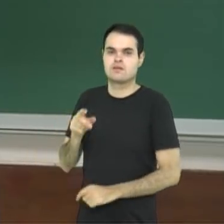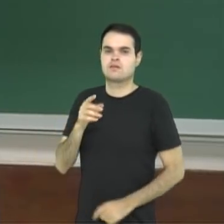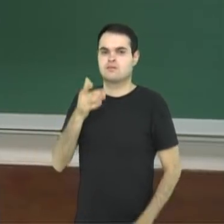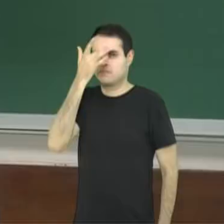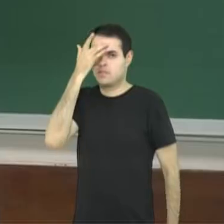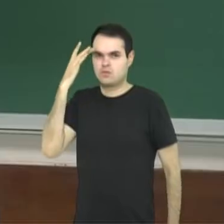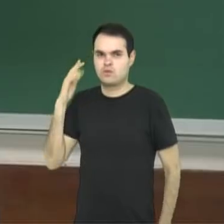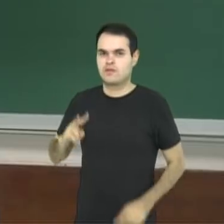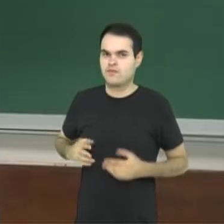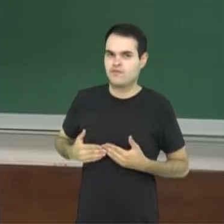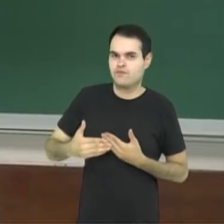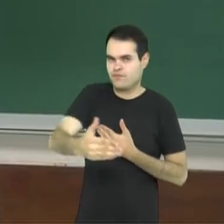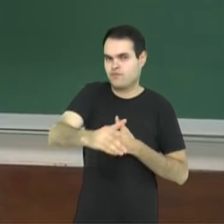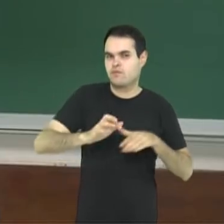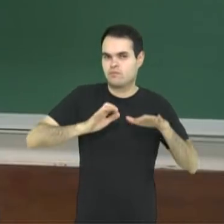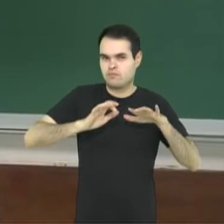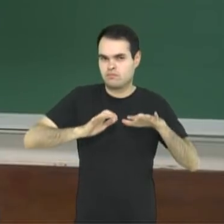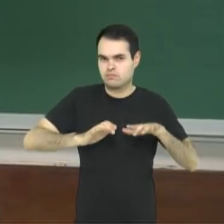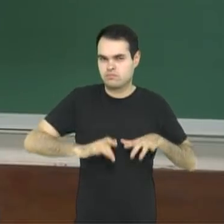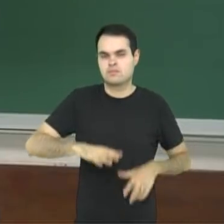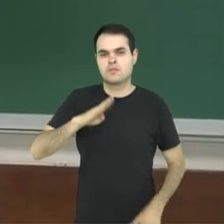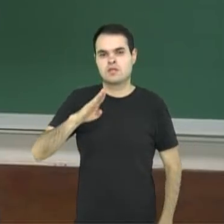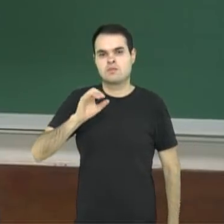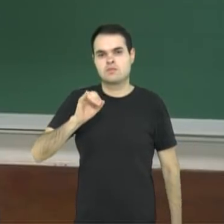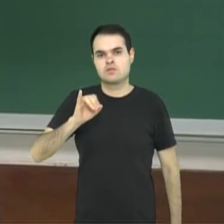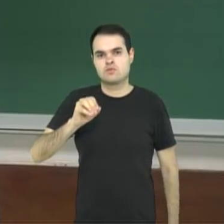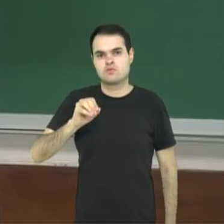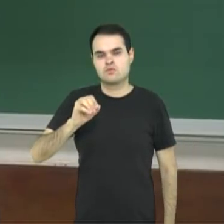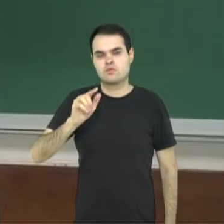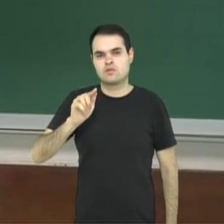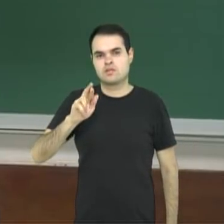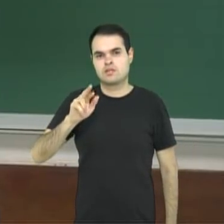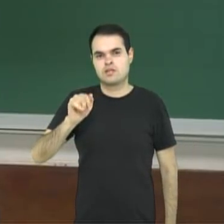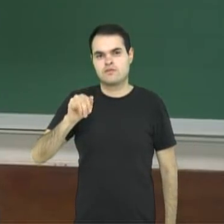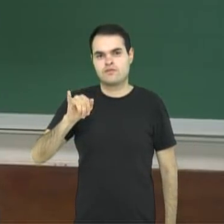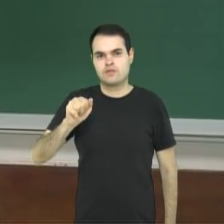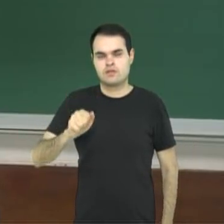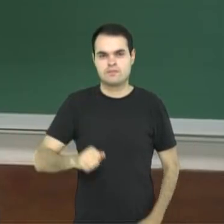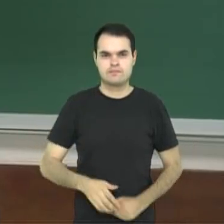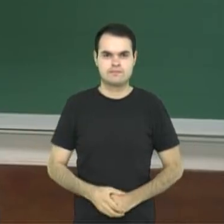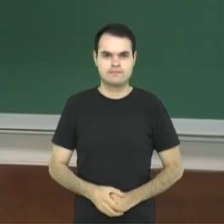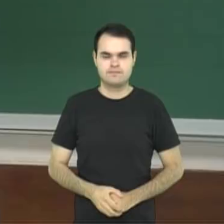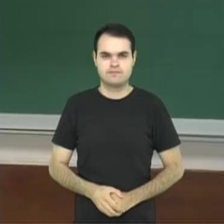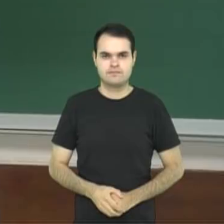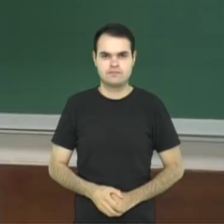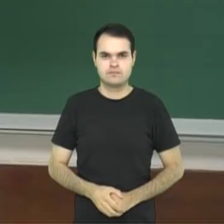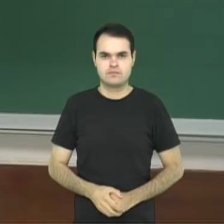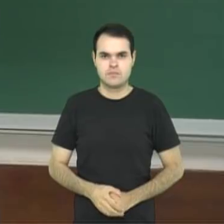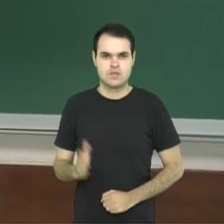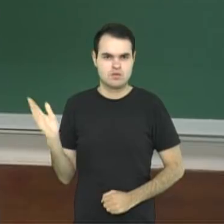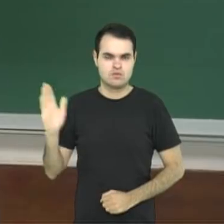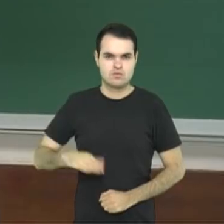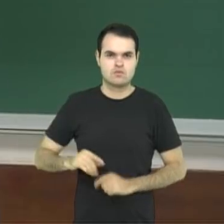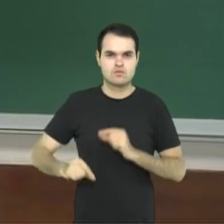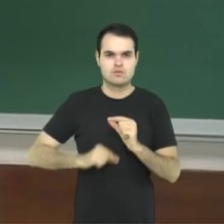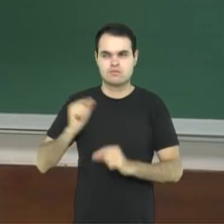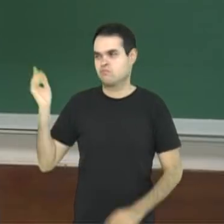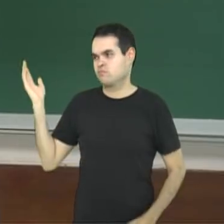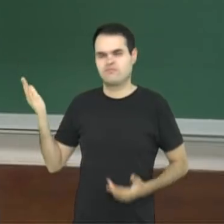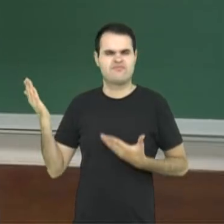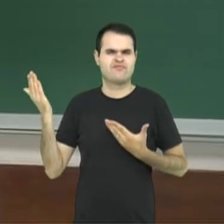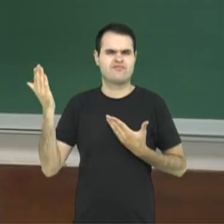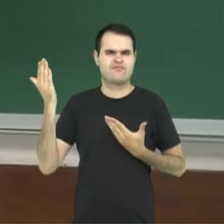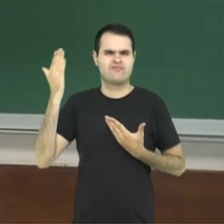vai fazer a biografia, certo? Eu trouxe para vocês aqui um escritor famoso na